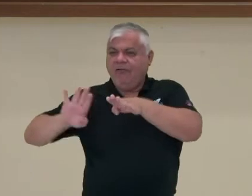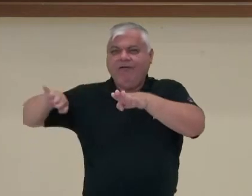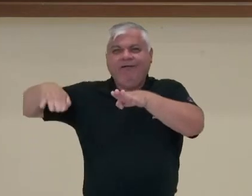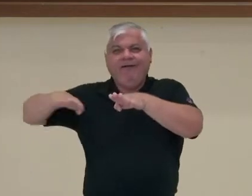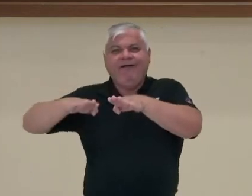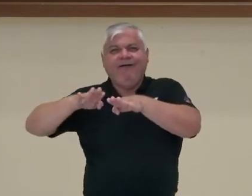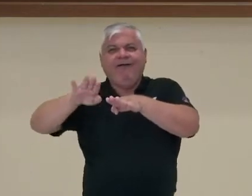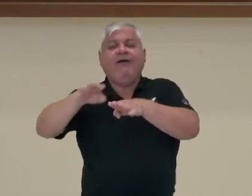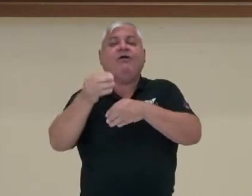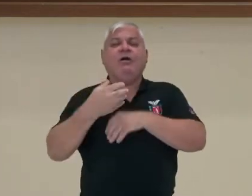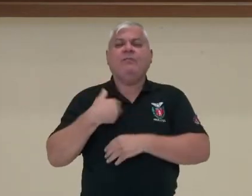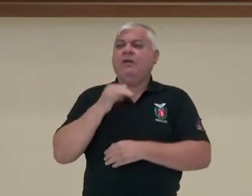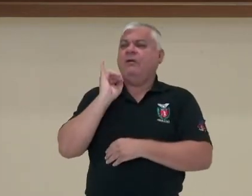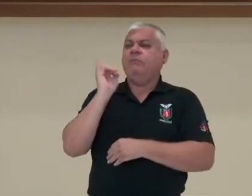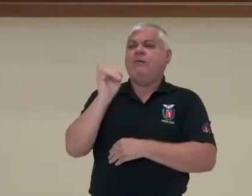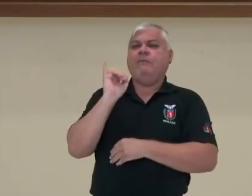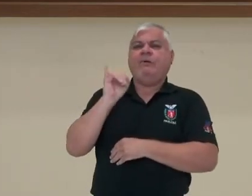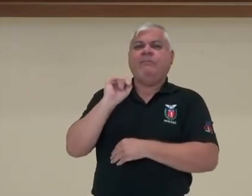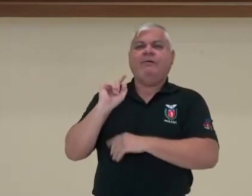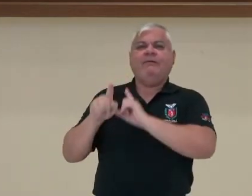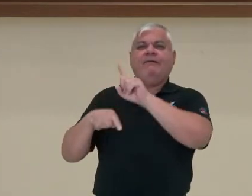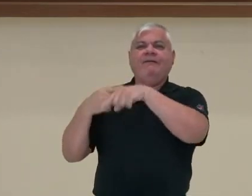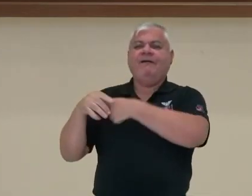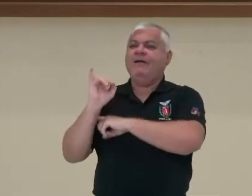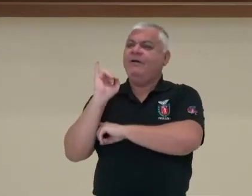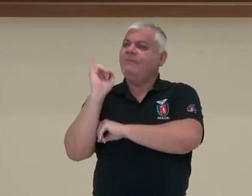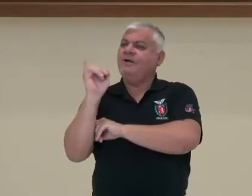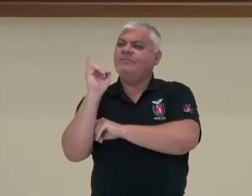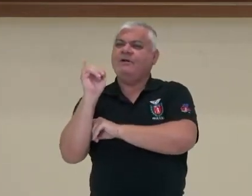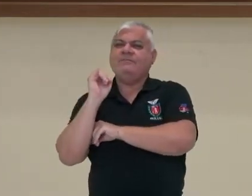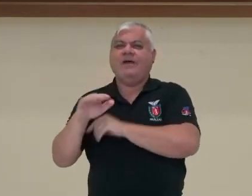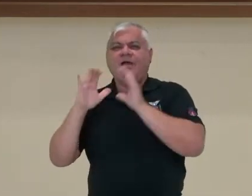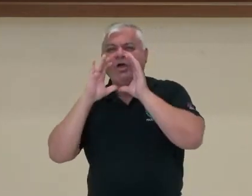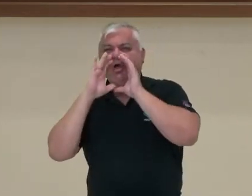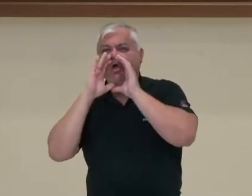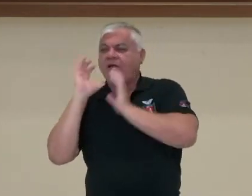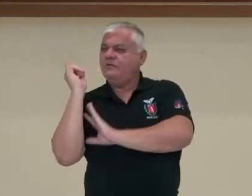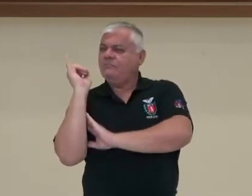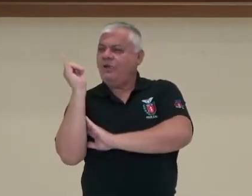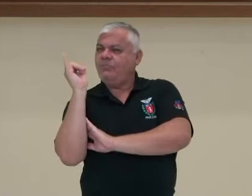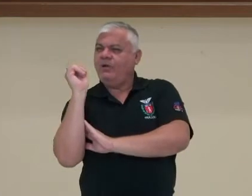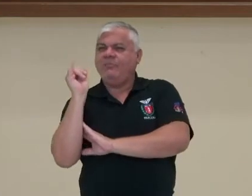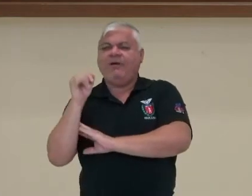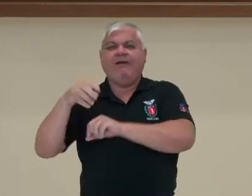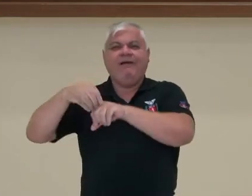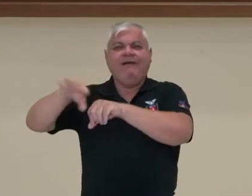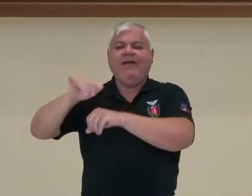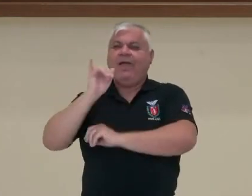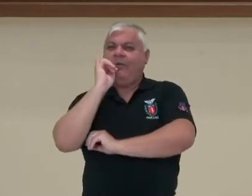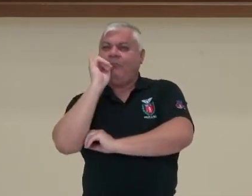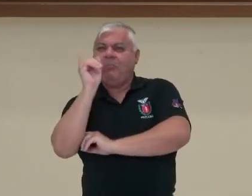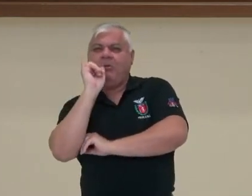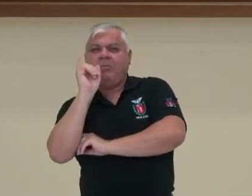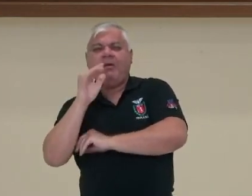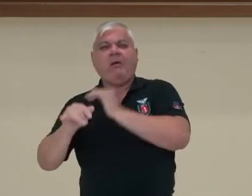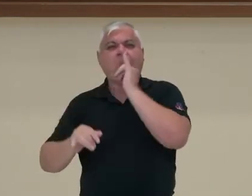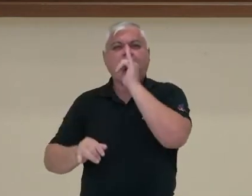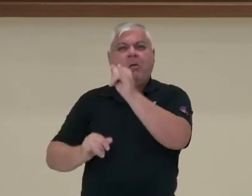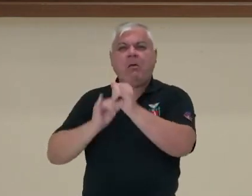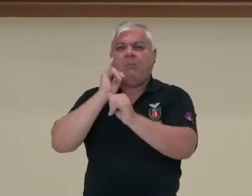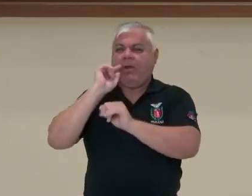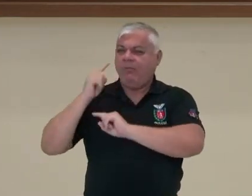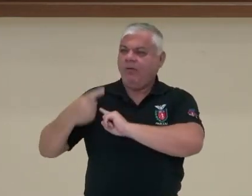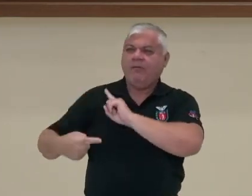forma oral. Então os mensageiros que iam de um ponto até o outro passavam a mensagem. E essa